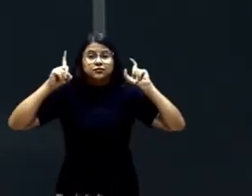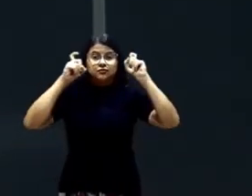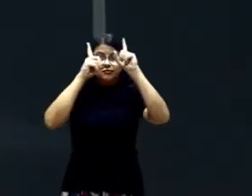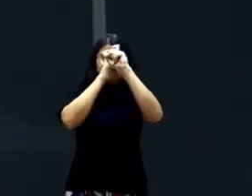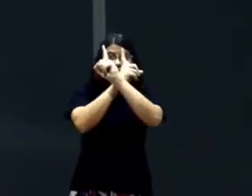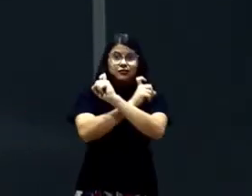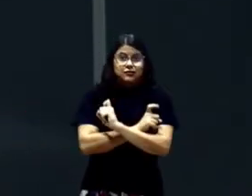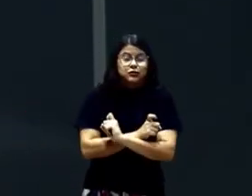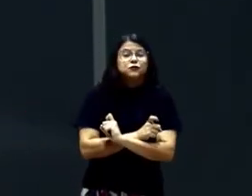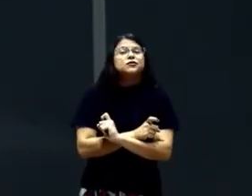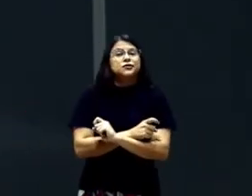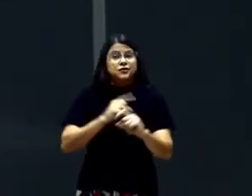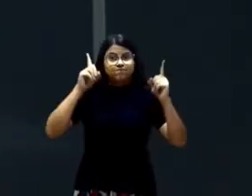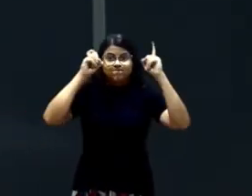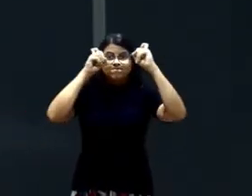É duro.